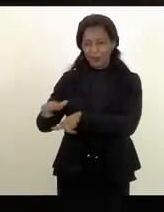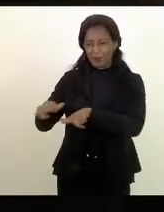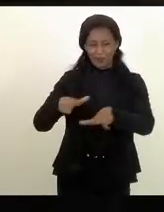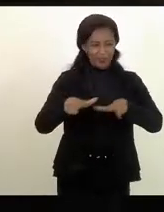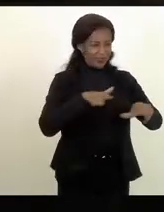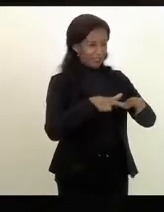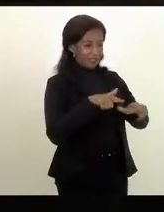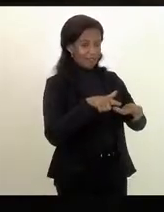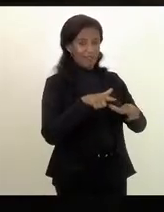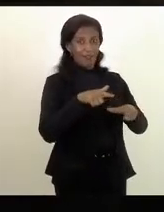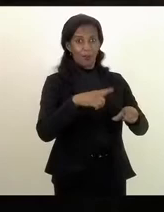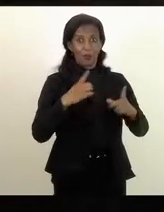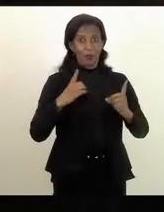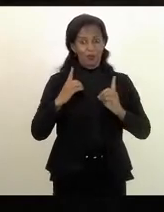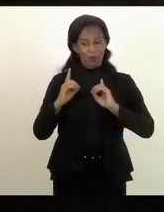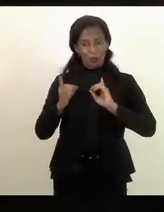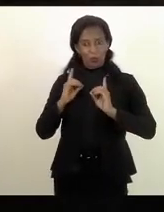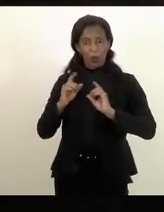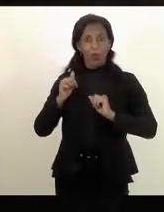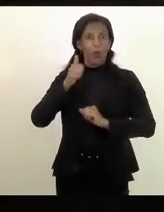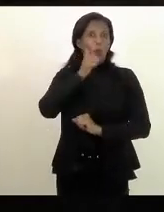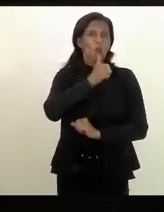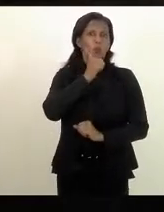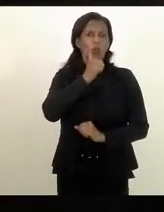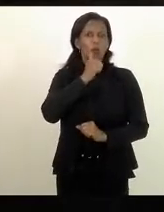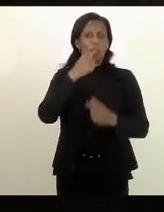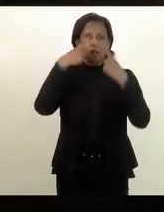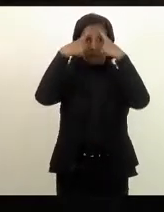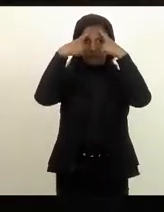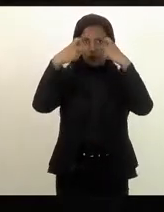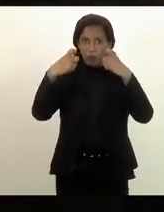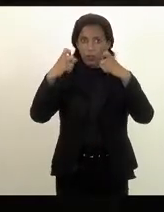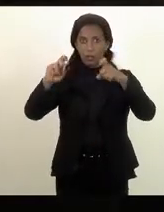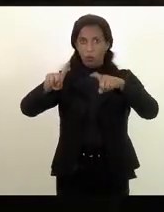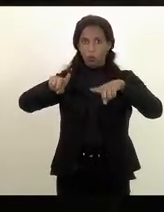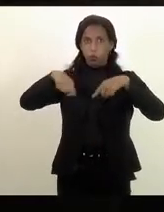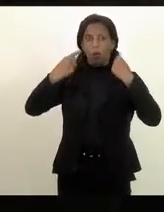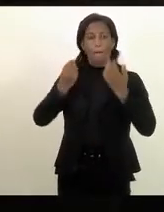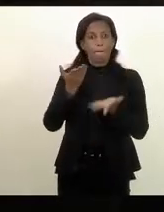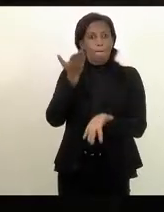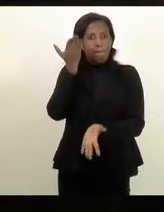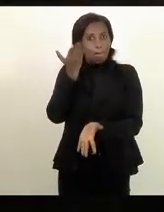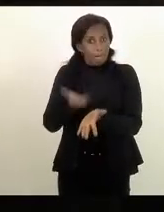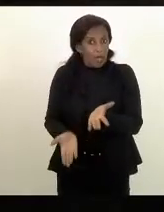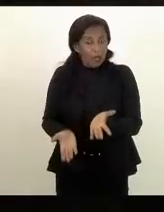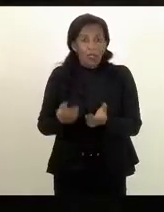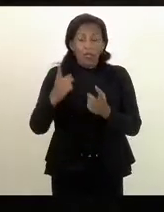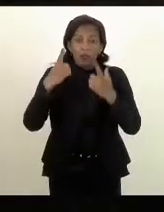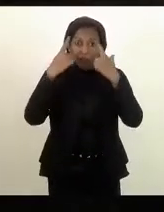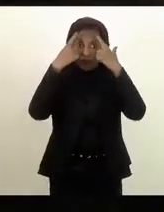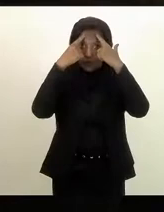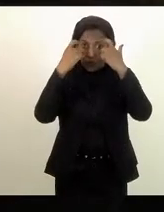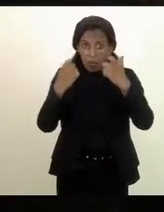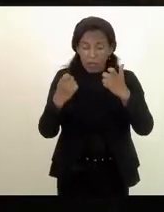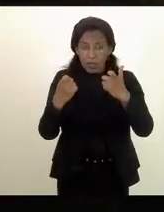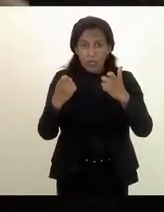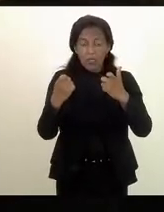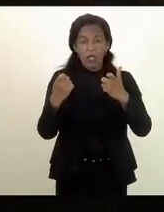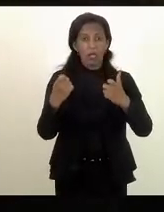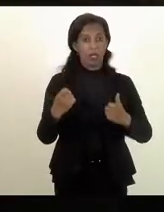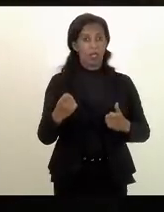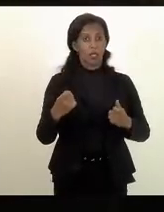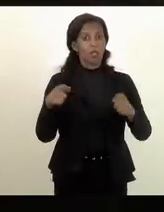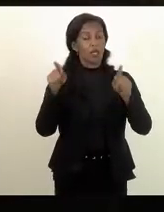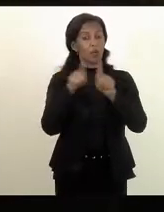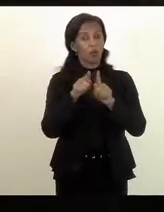discussão de mulheres que quando violentadas perdem não só violentadas e quando